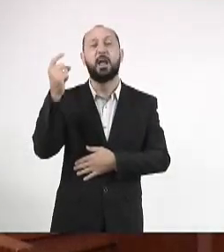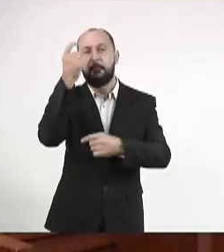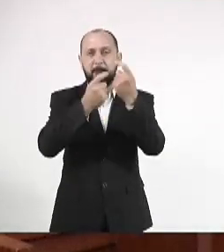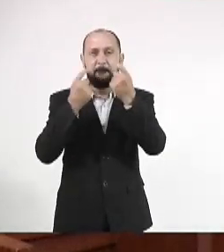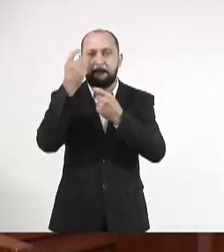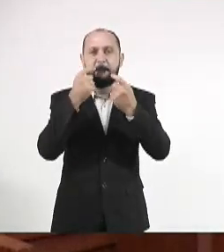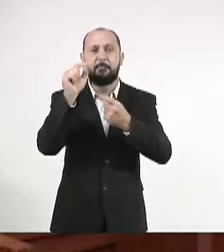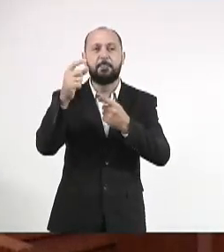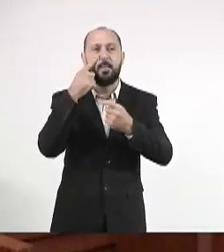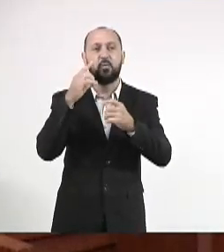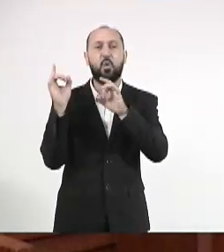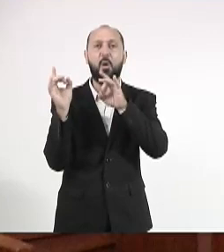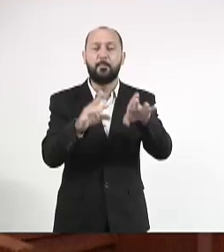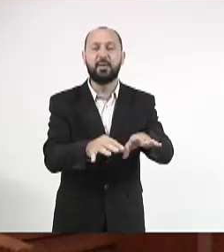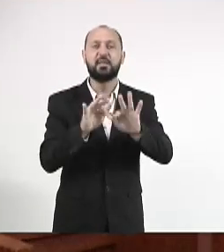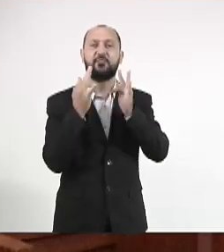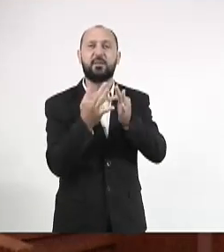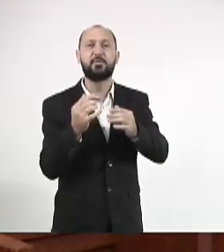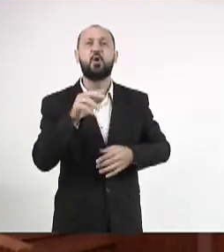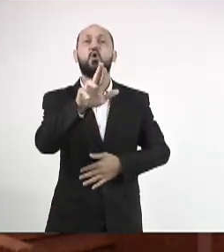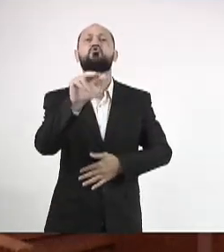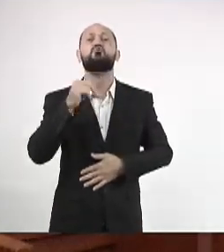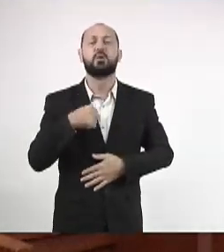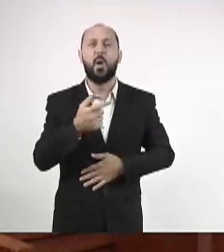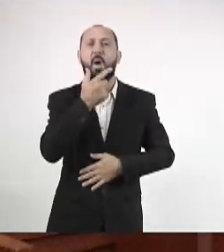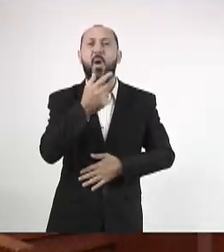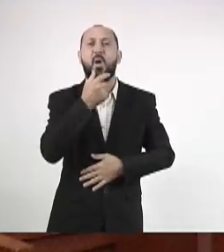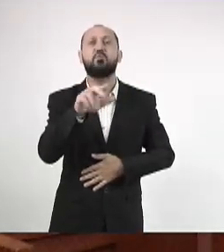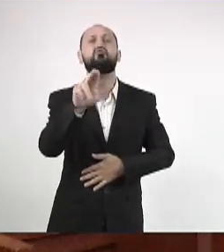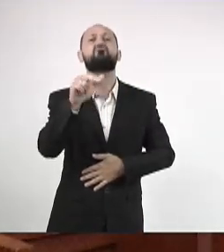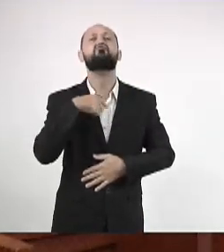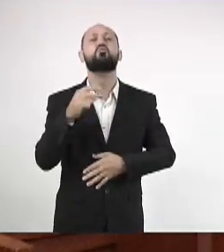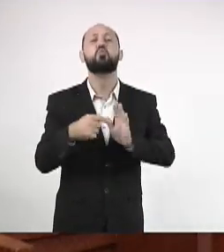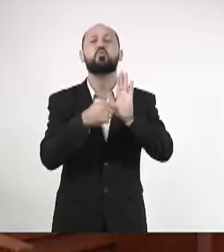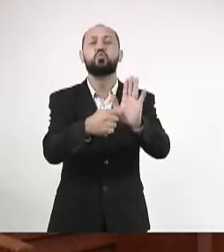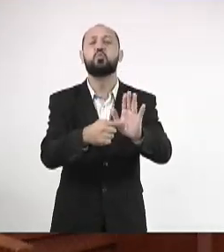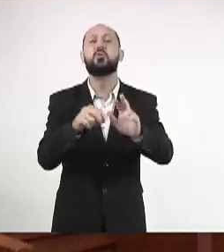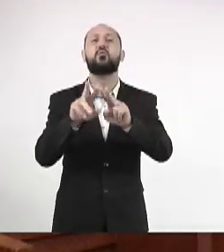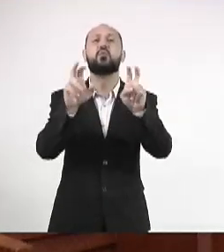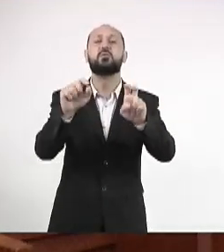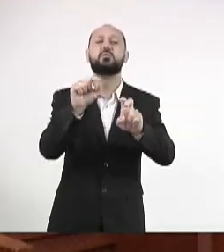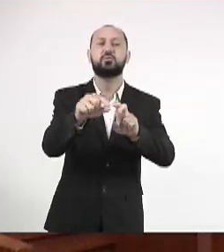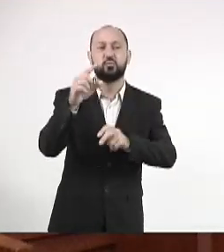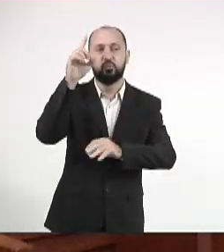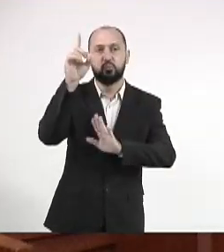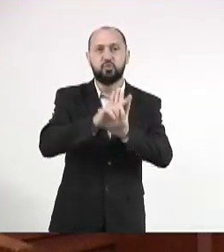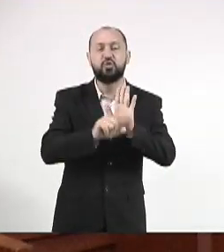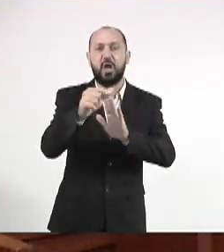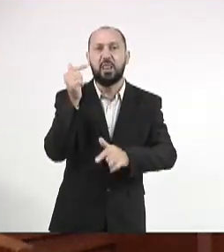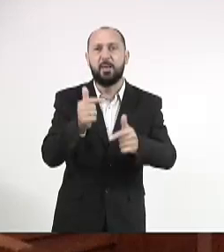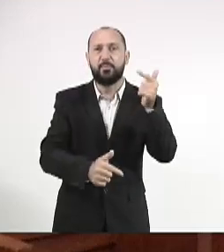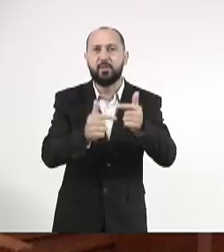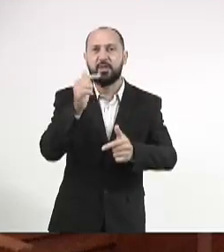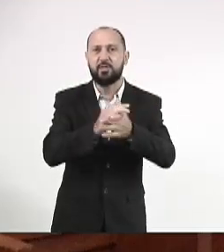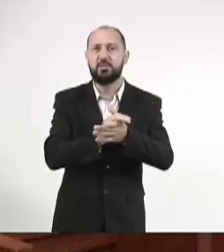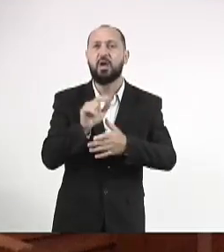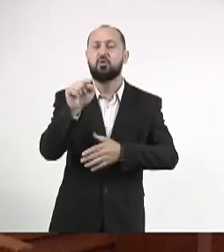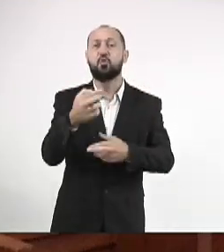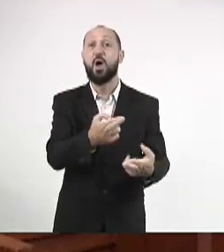preocupada com o abandono parental. Porque os homens nunca foram colocados na pauta do dia na política, a